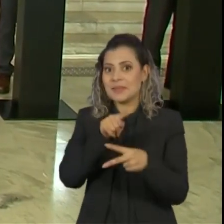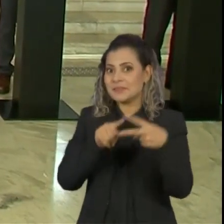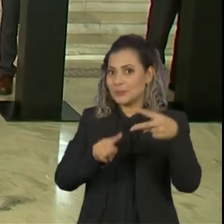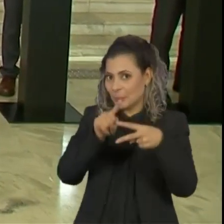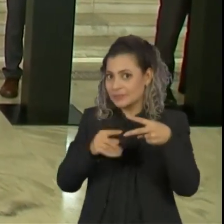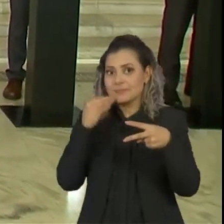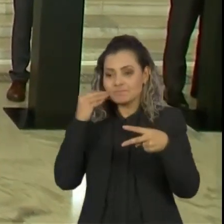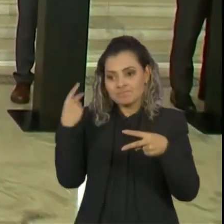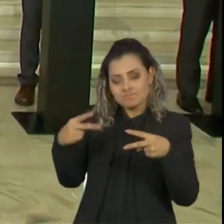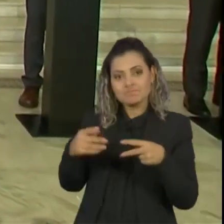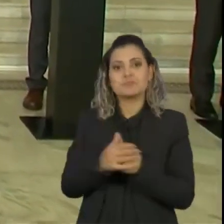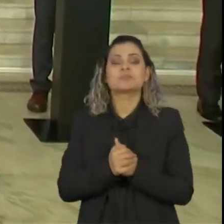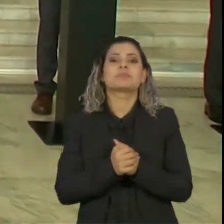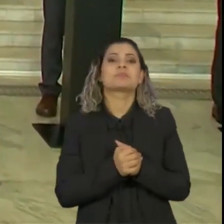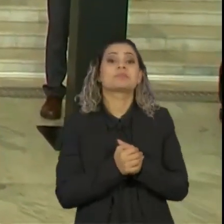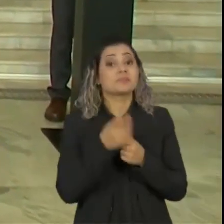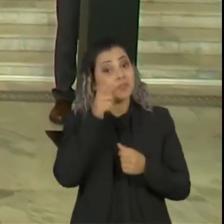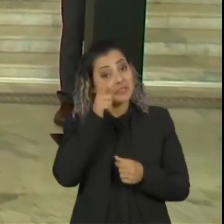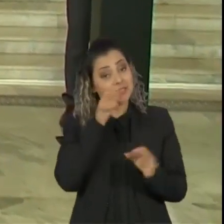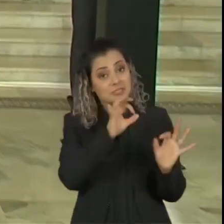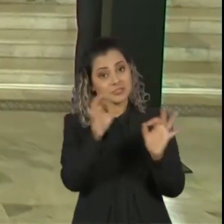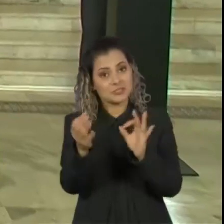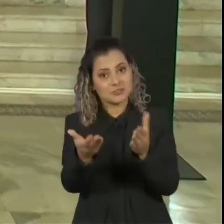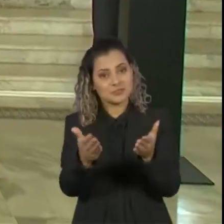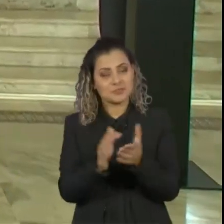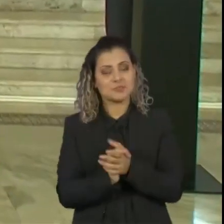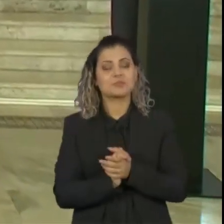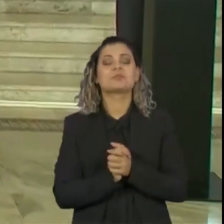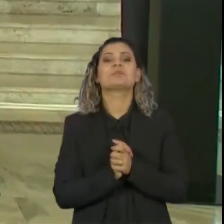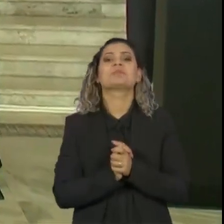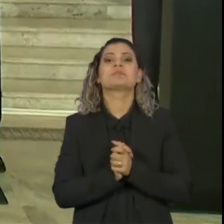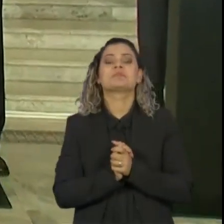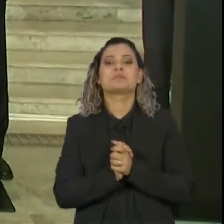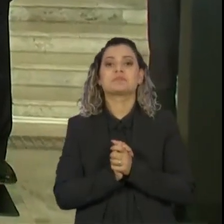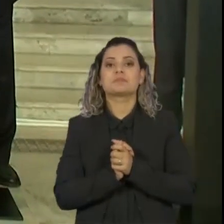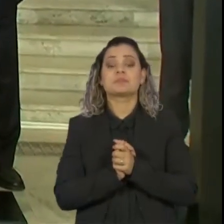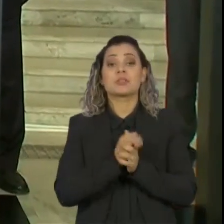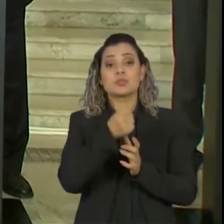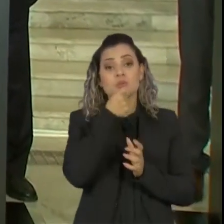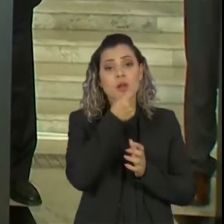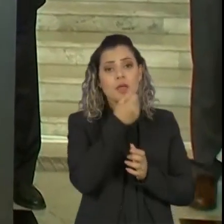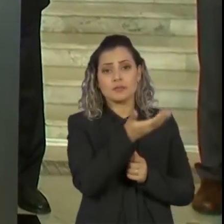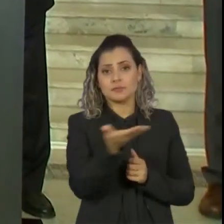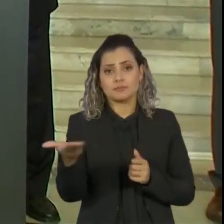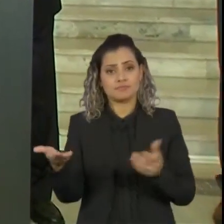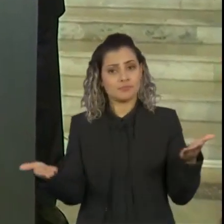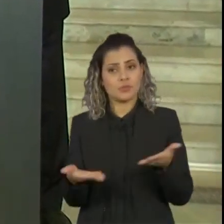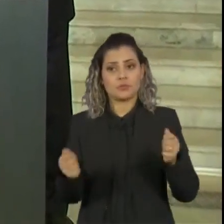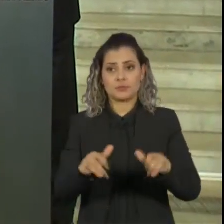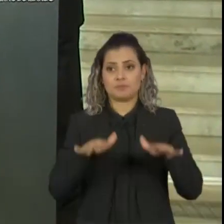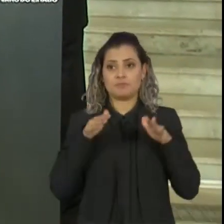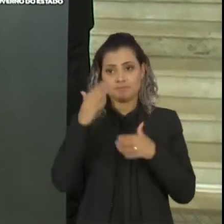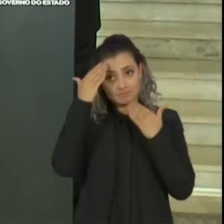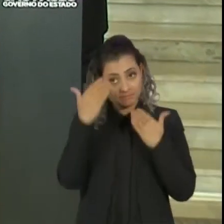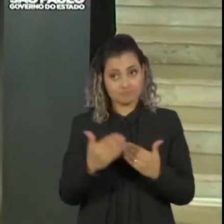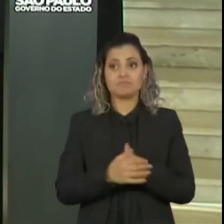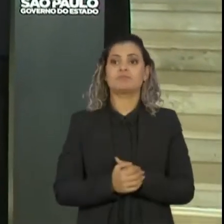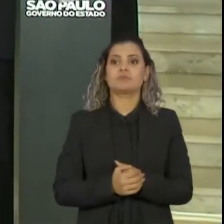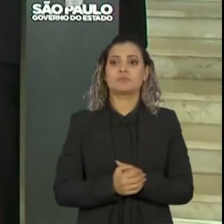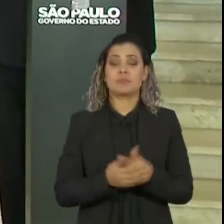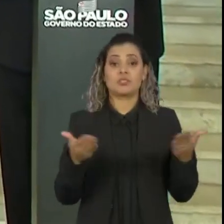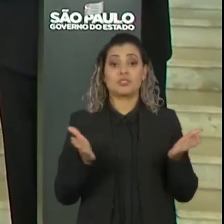contra a Covid-19. Vamos à entrevista. Dos jornalistas que aqui estão, essa é a coletiva de